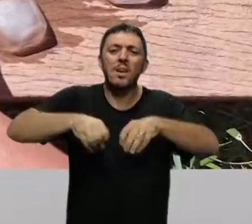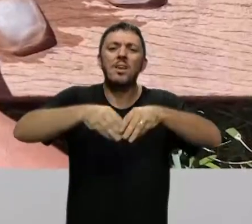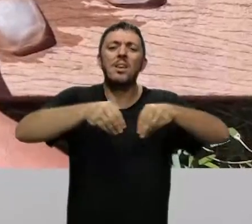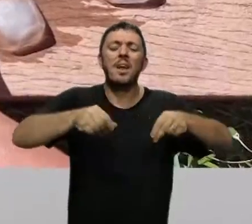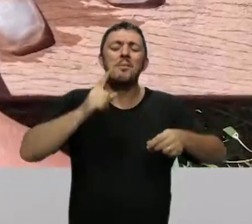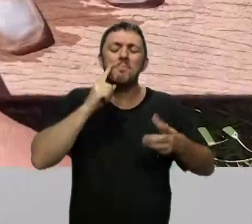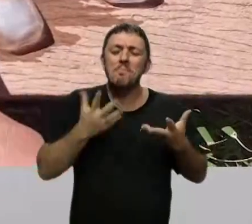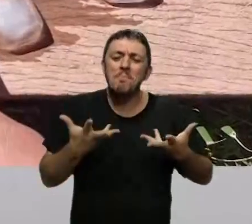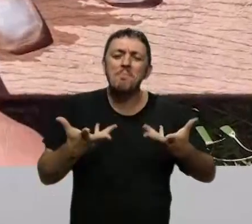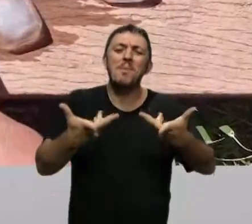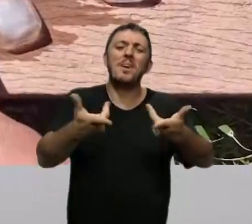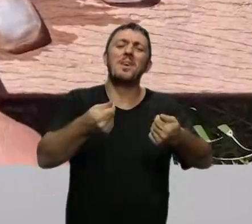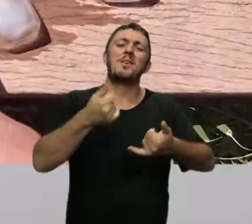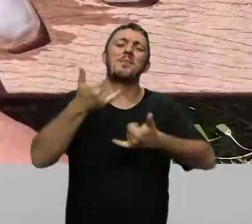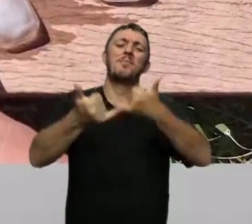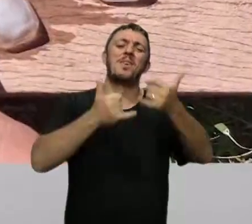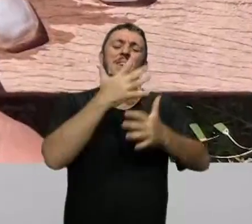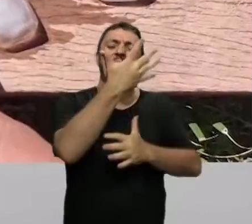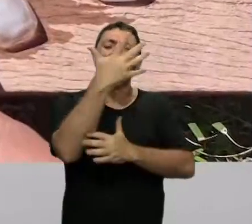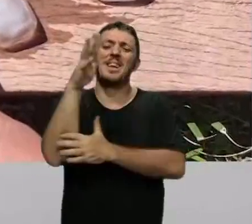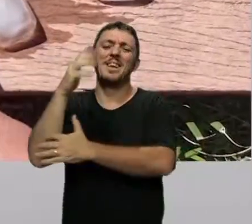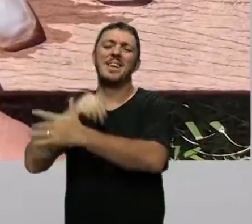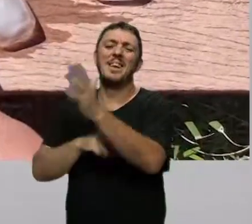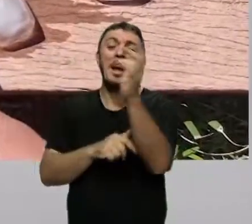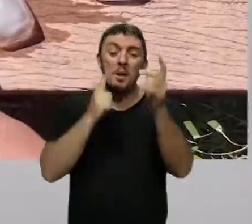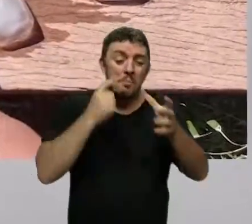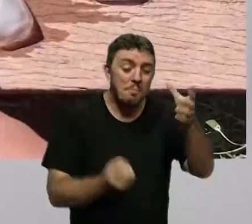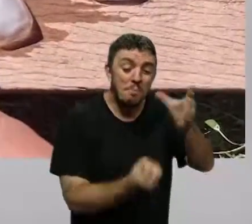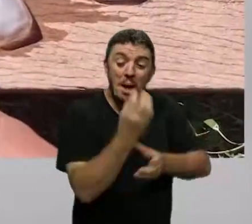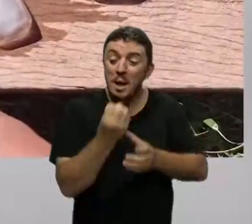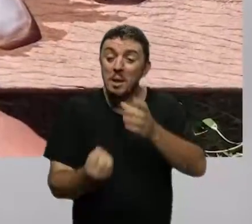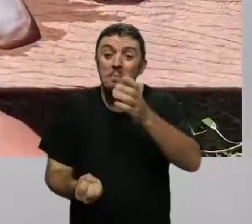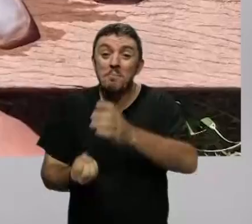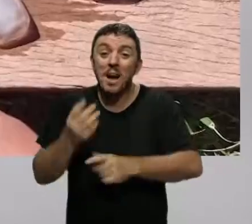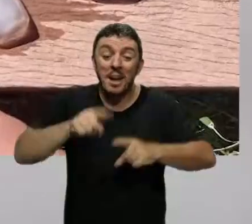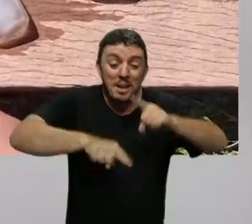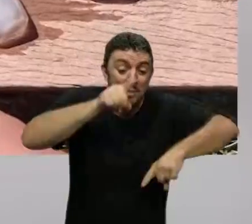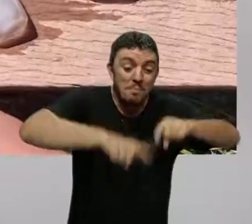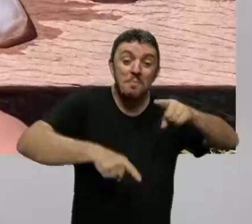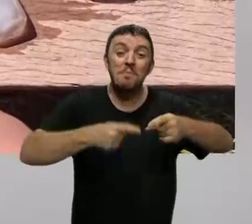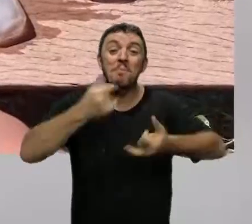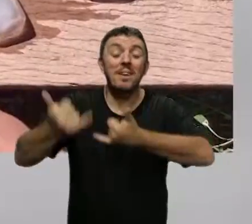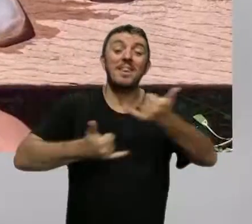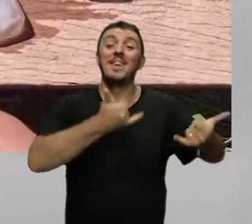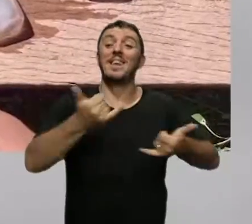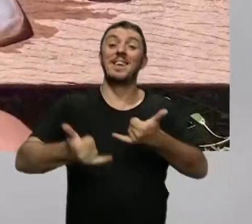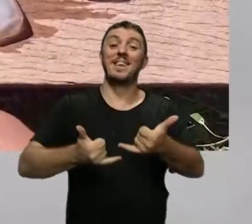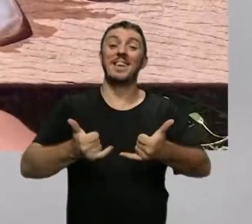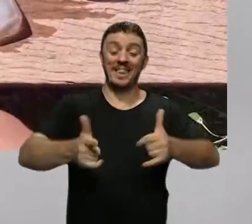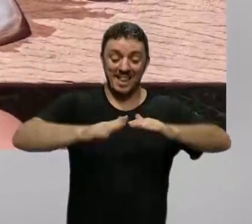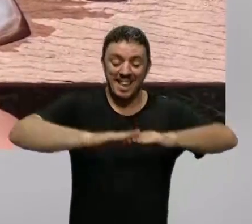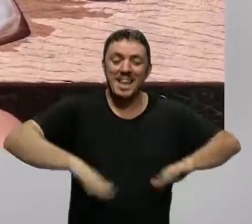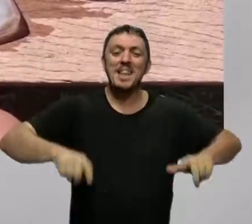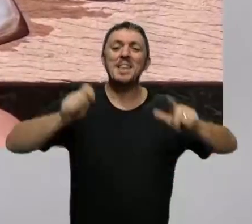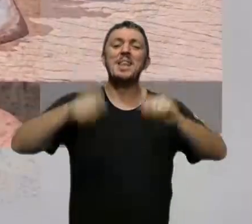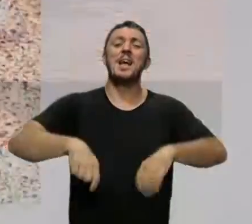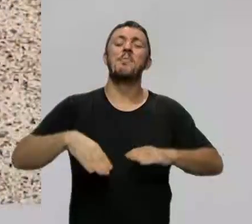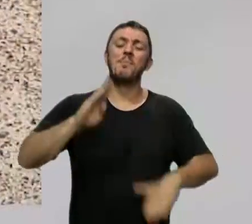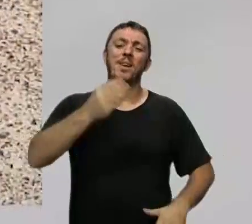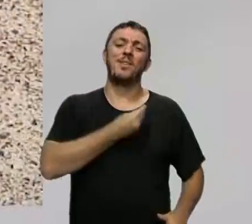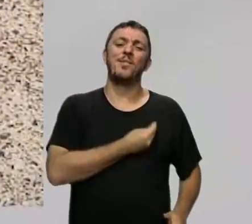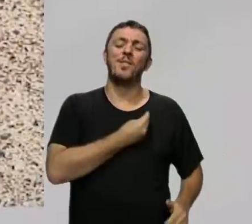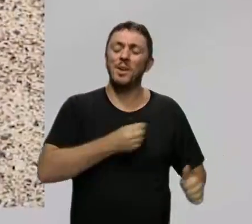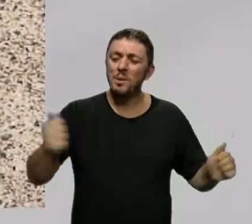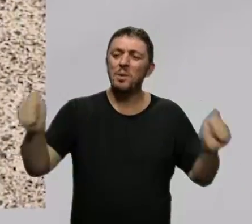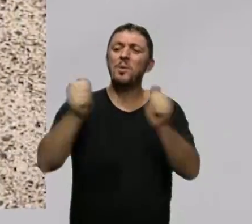natureza, adentrar aos elementos e criar brinquedos e brincadeiras. Que as crianças desse tempo possam ter mais vivências com a natureza